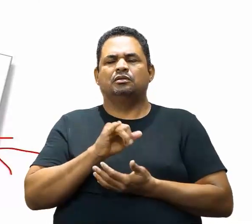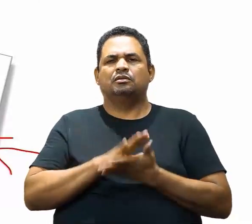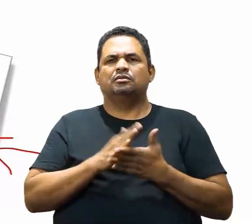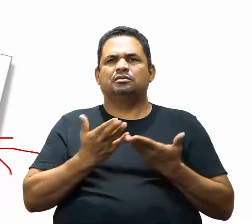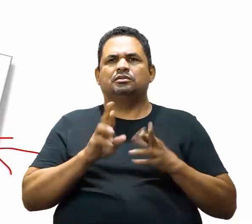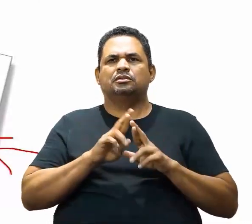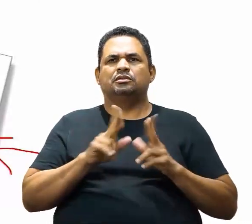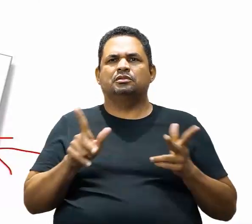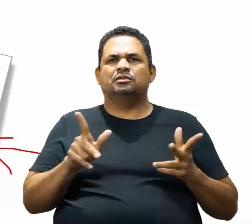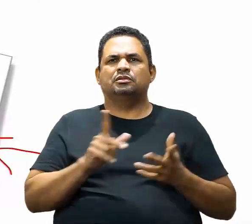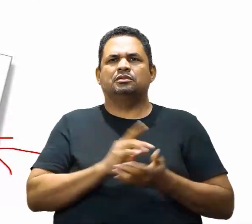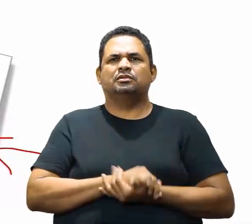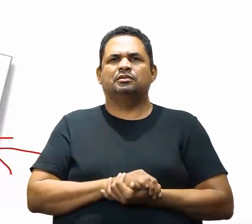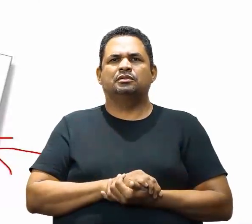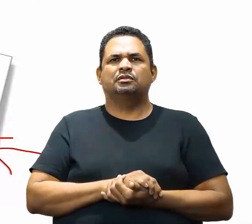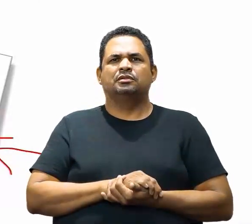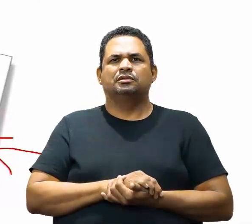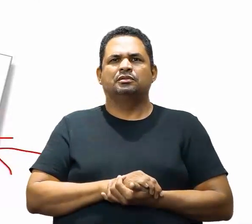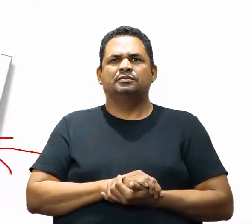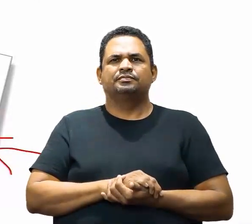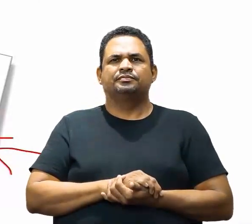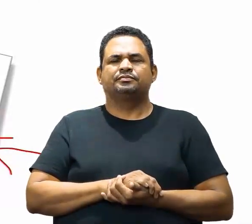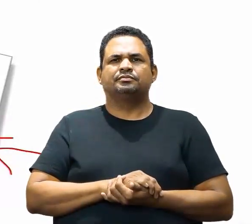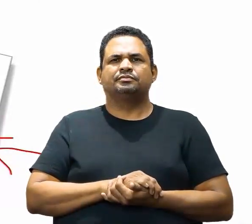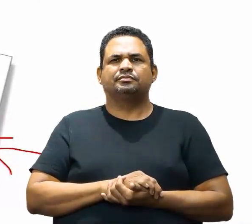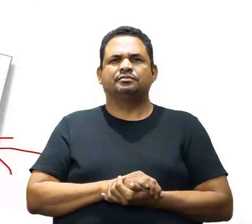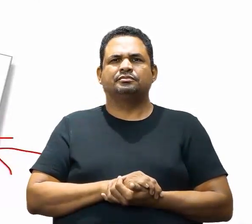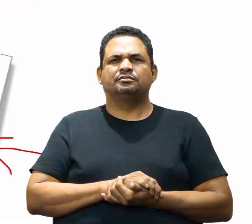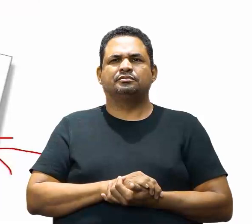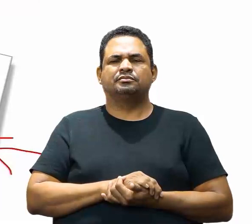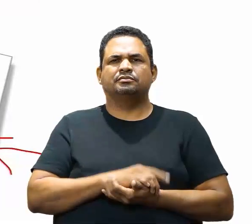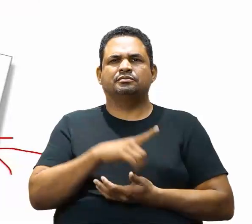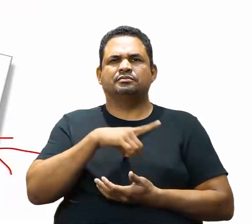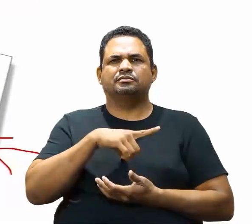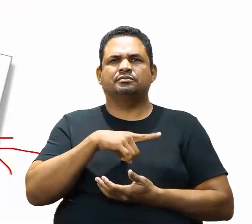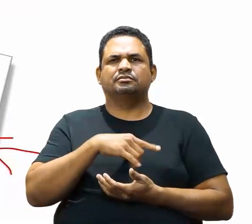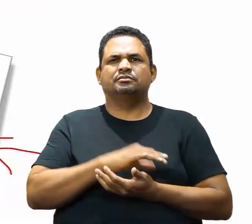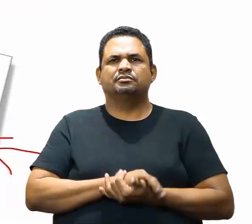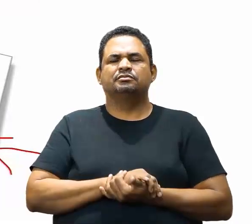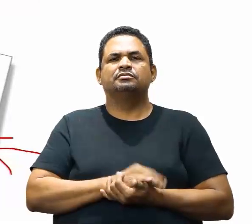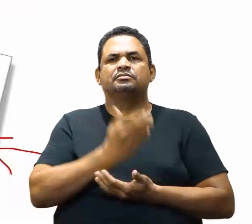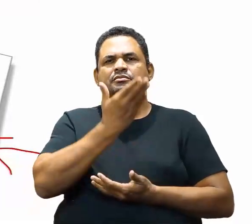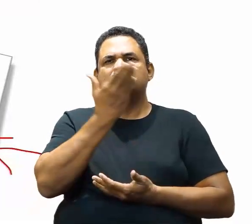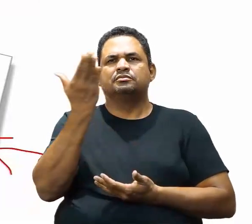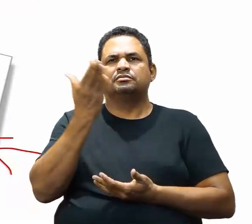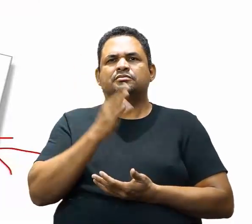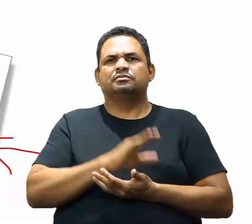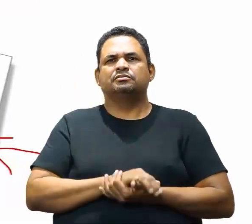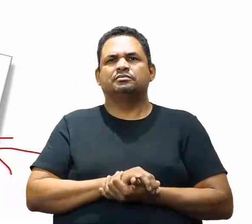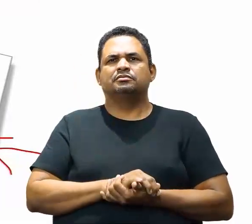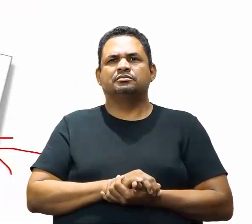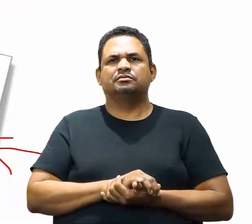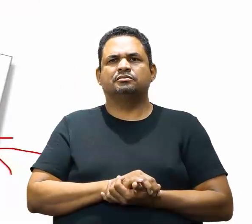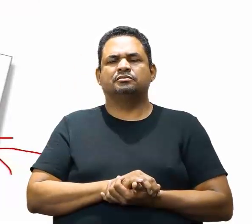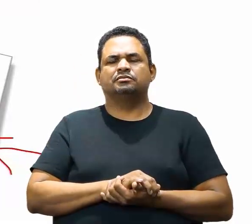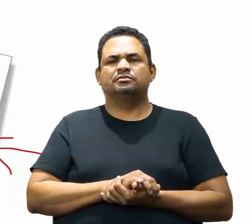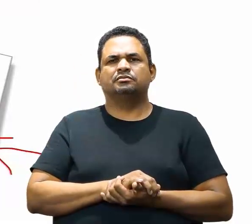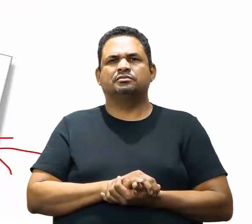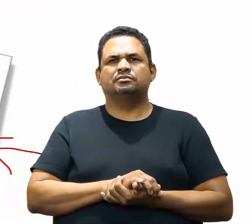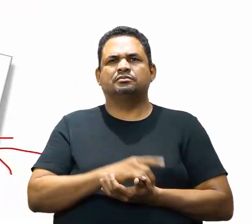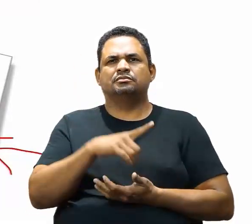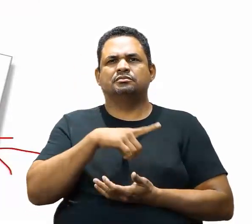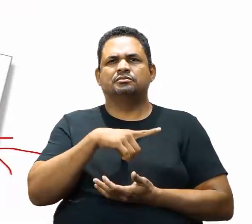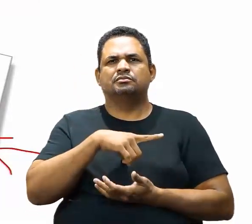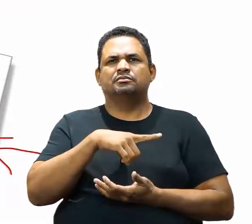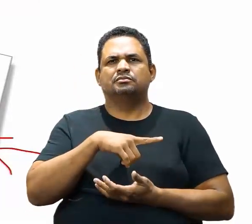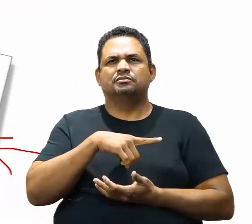jáuria é a matilha. Então, tiene una jáuria vindo em minha direção. Eu tenho